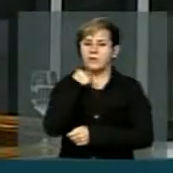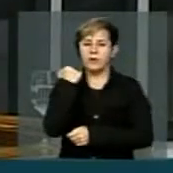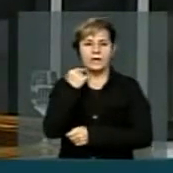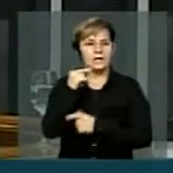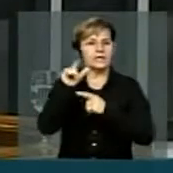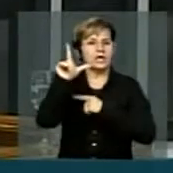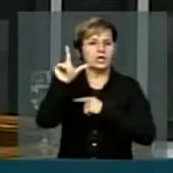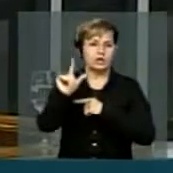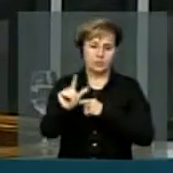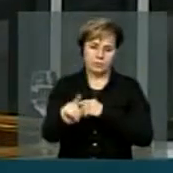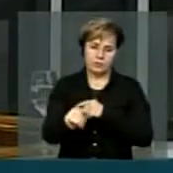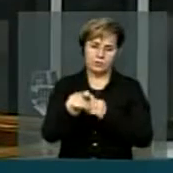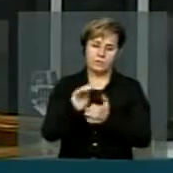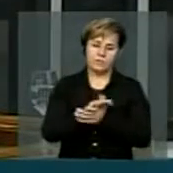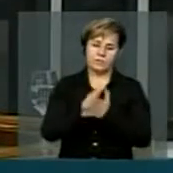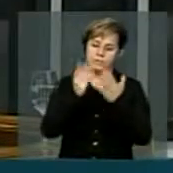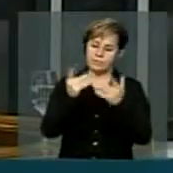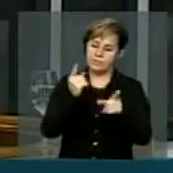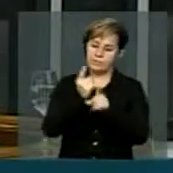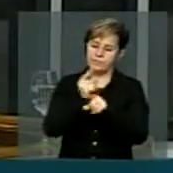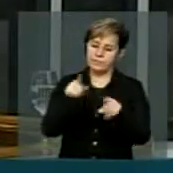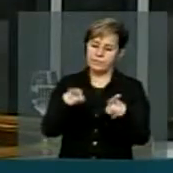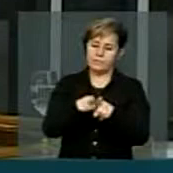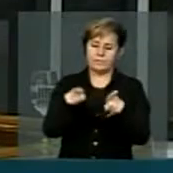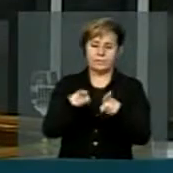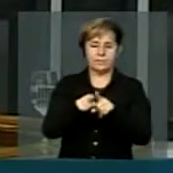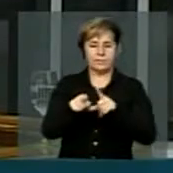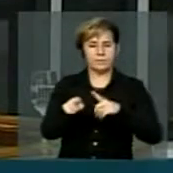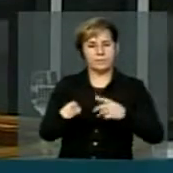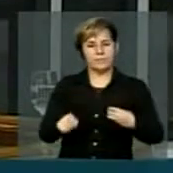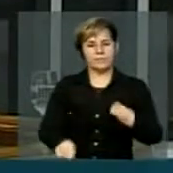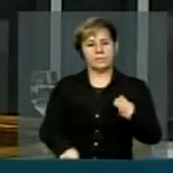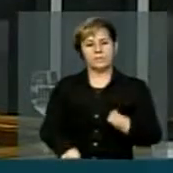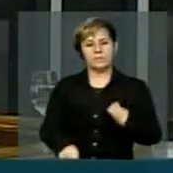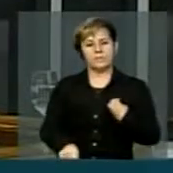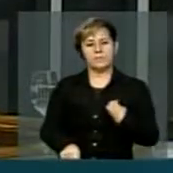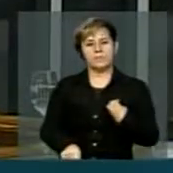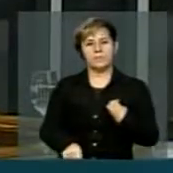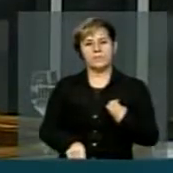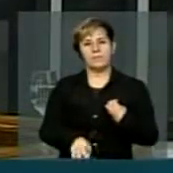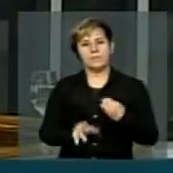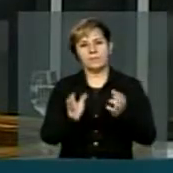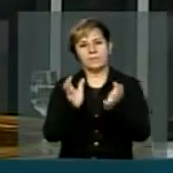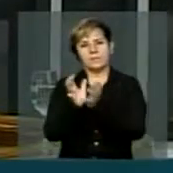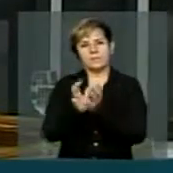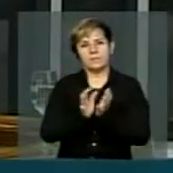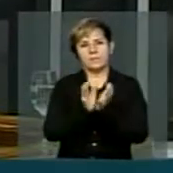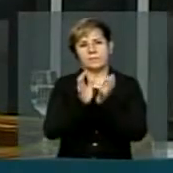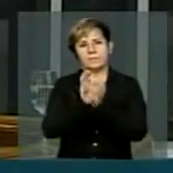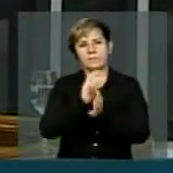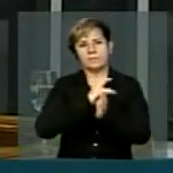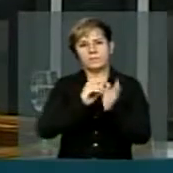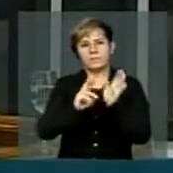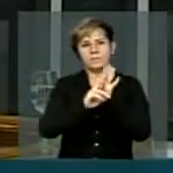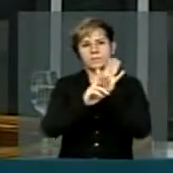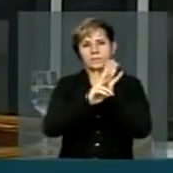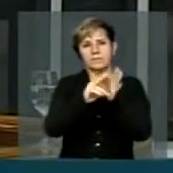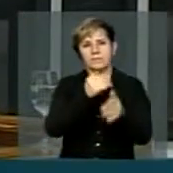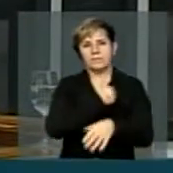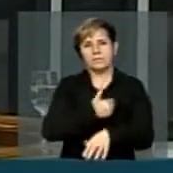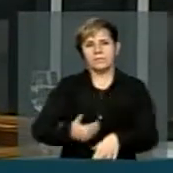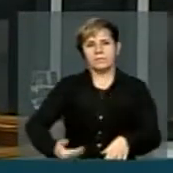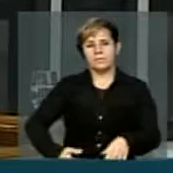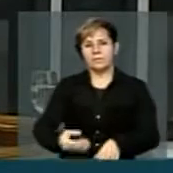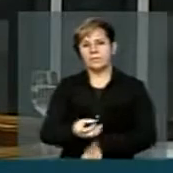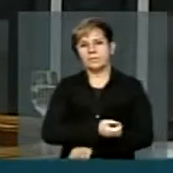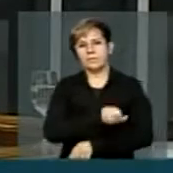infantil. Nesse encontro também estiveram presentes delegações com ampla representação dos governos,